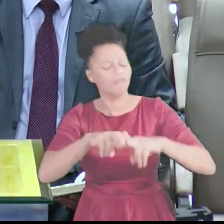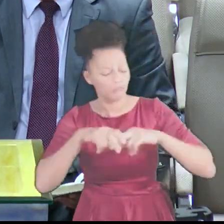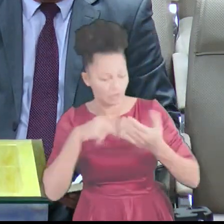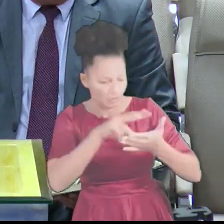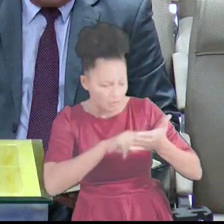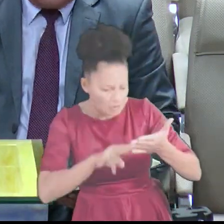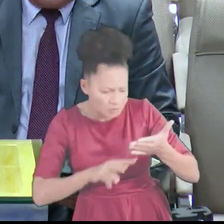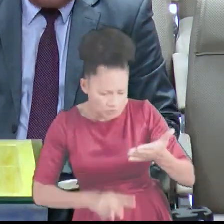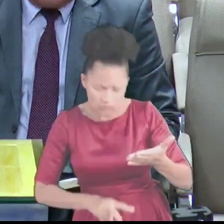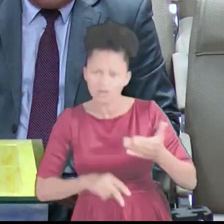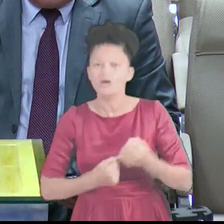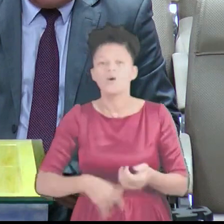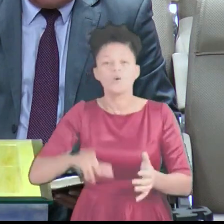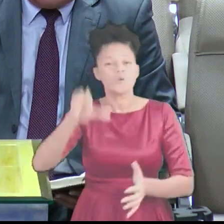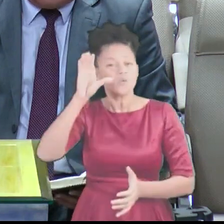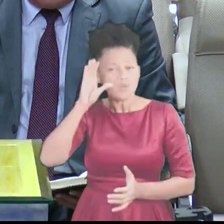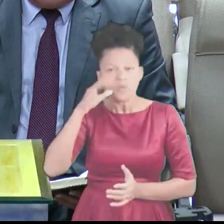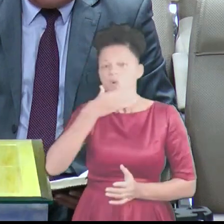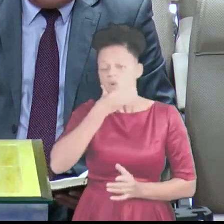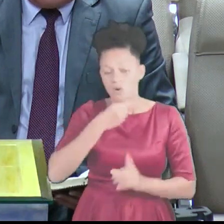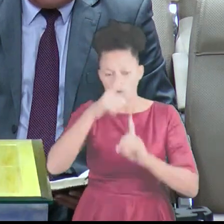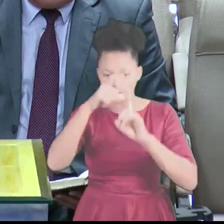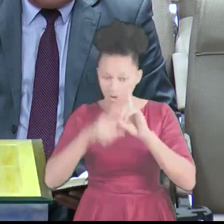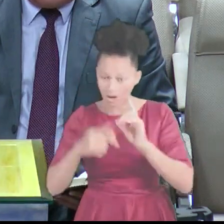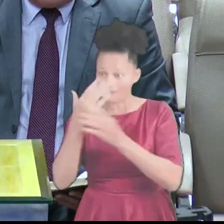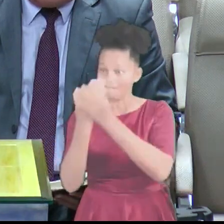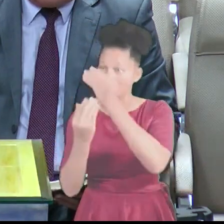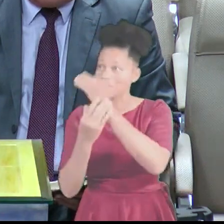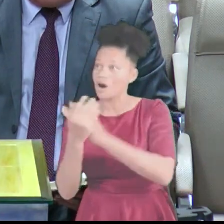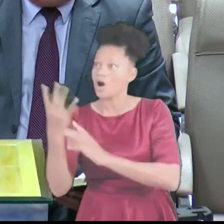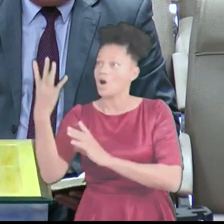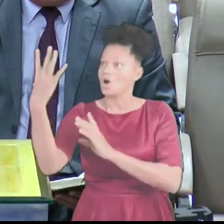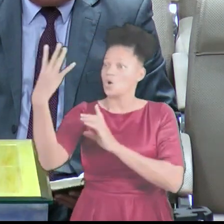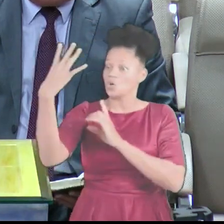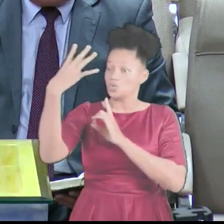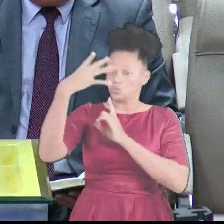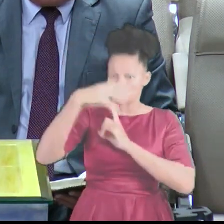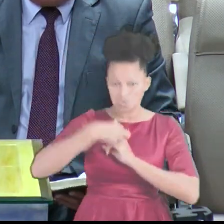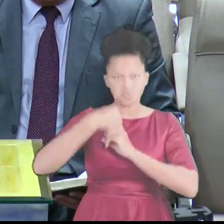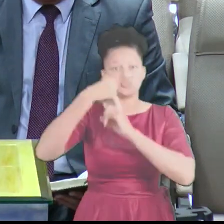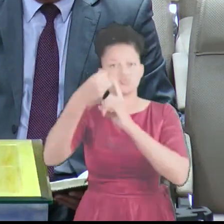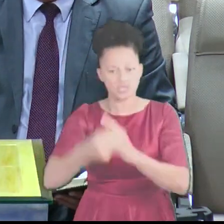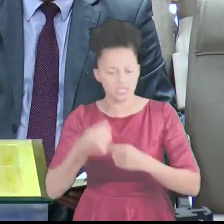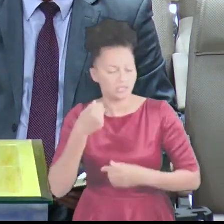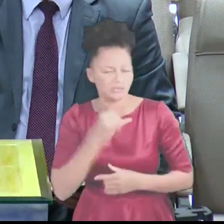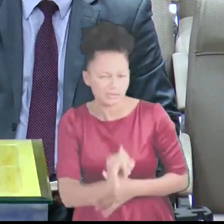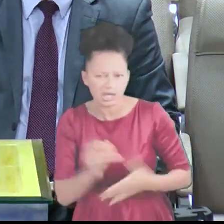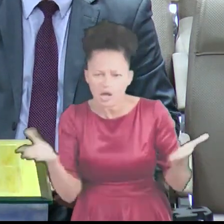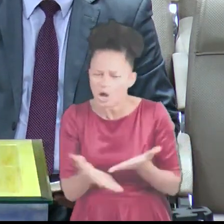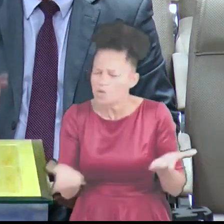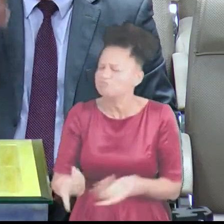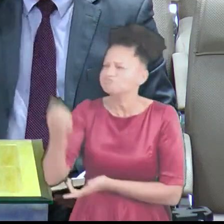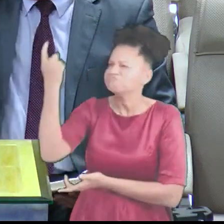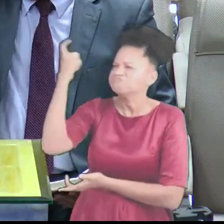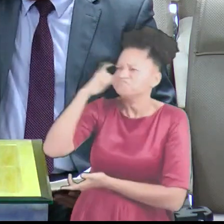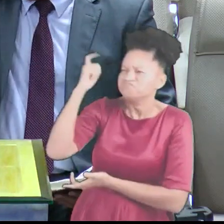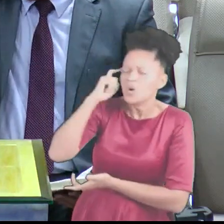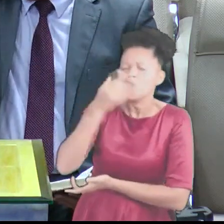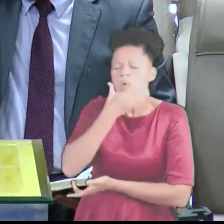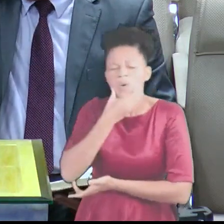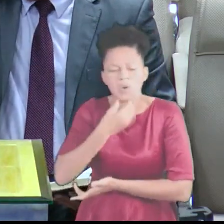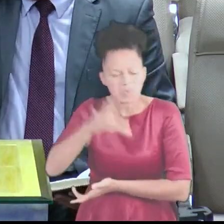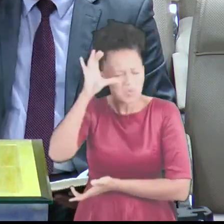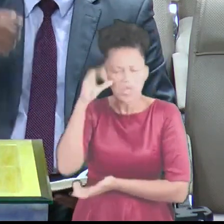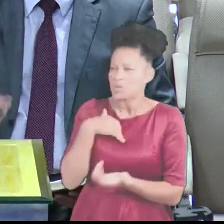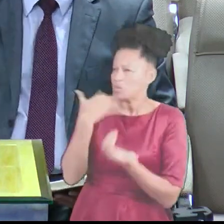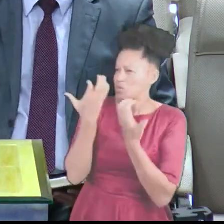aqui Ezequiel dizendo: a mão do Senhor veio. Se nós fôssemos aqui pensar, Ezequiel estava dizendo: eu